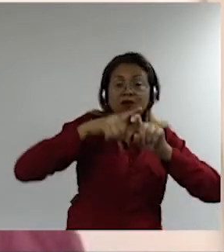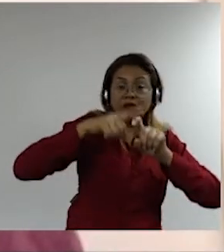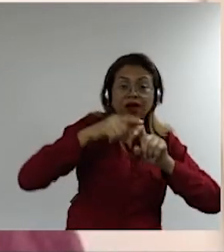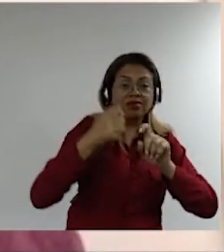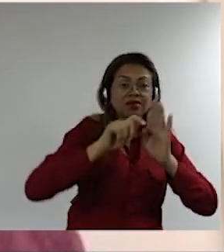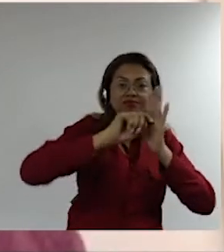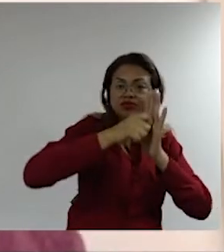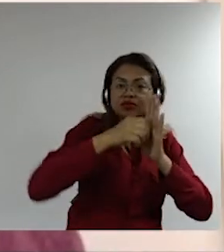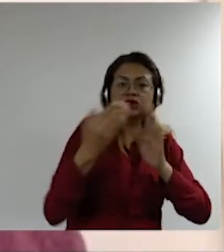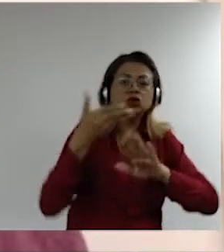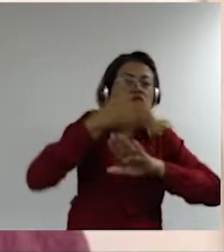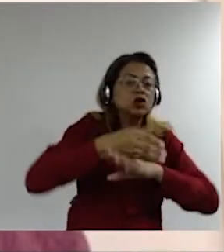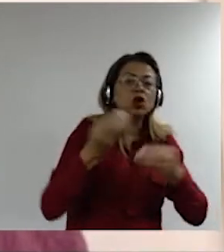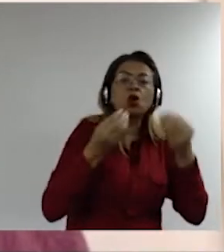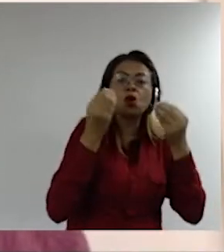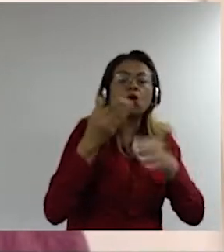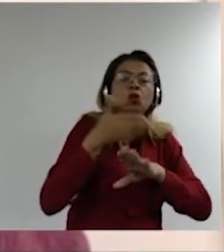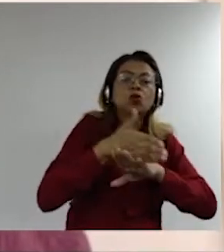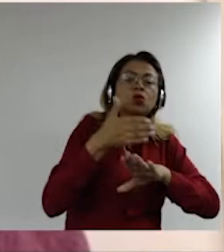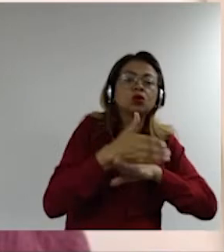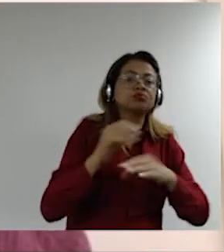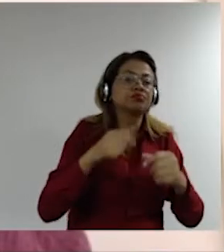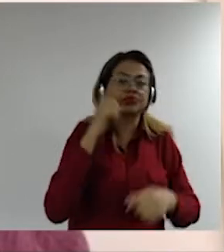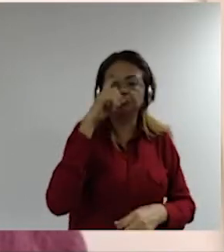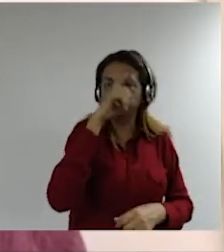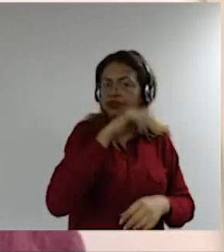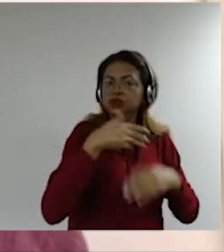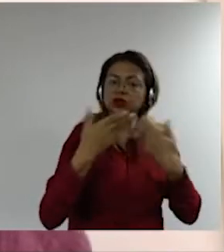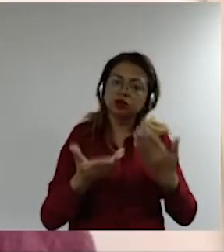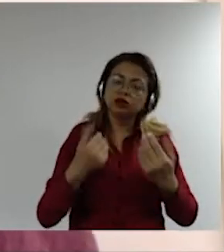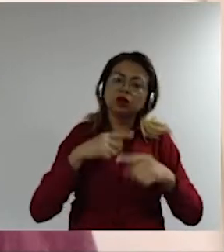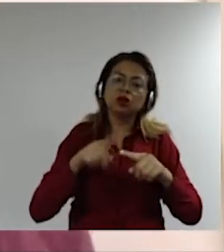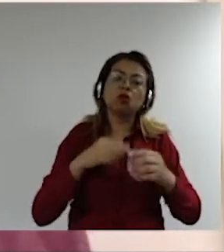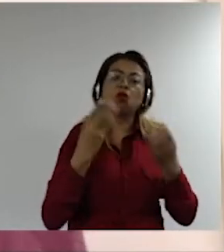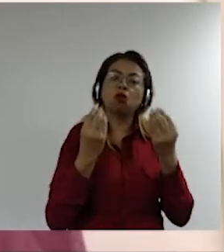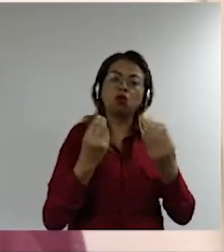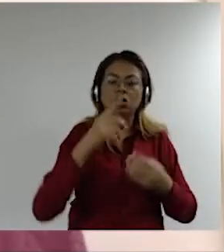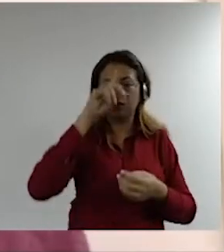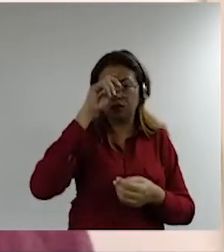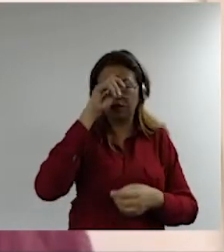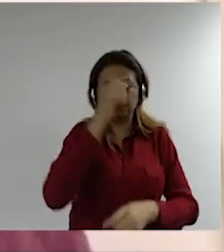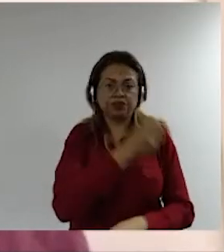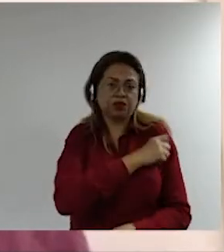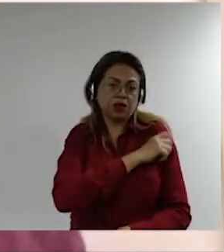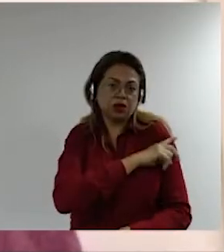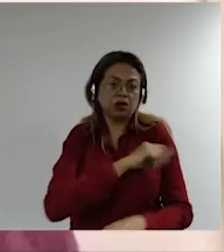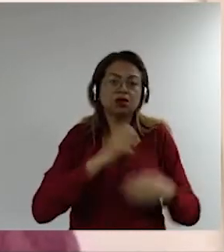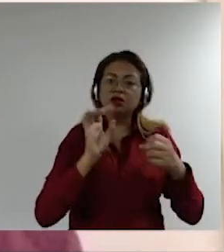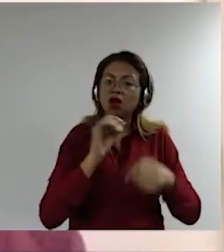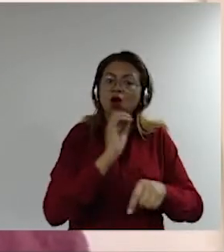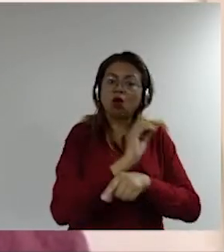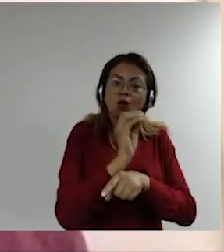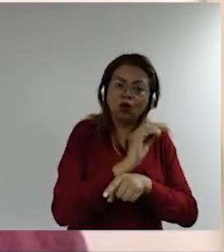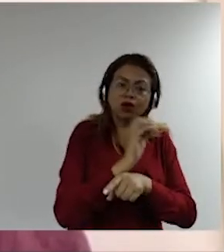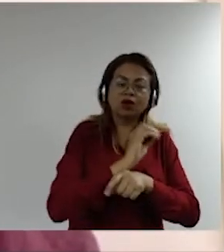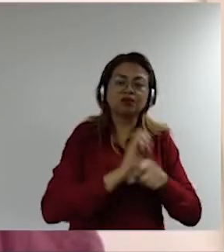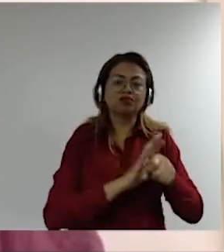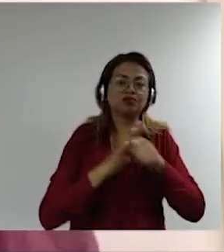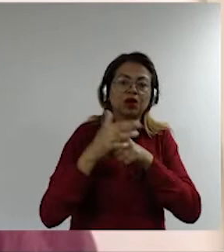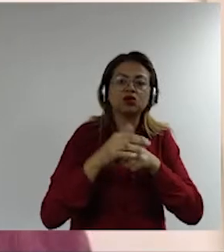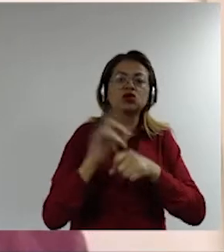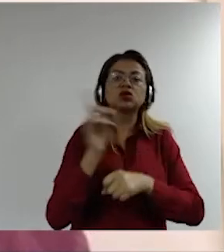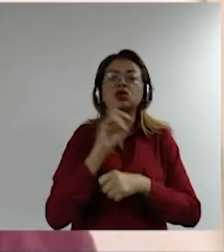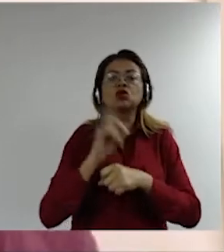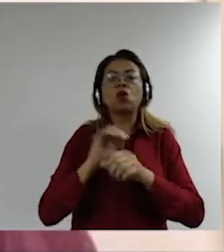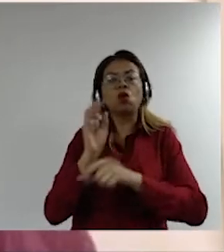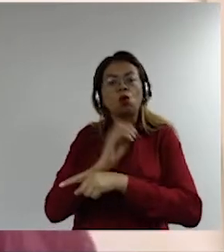com consequências que vão para o resto da vida. E muitos sistemas de saúde que estão obstinadamente cuidando da Covid não estão